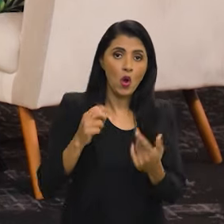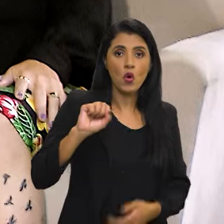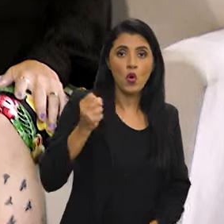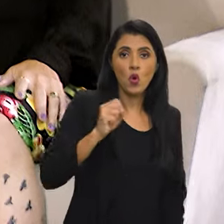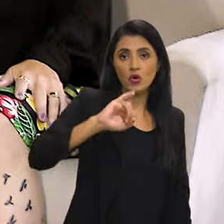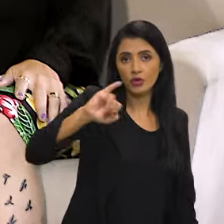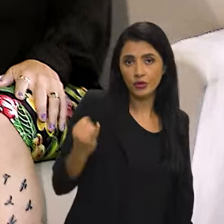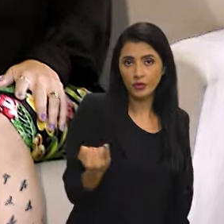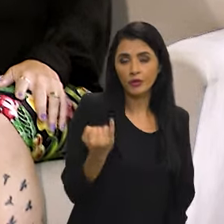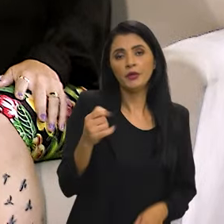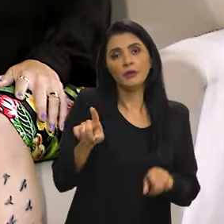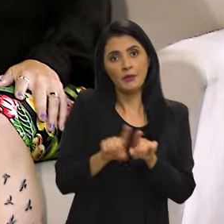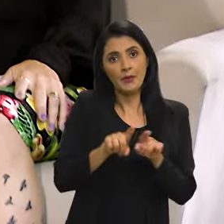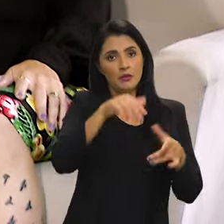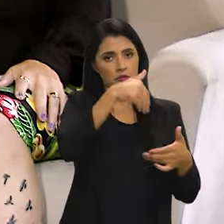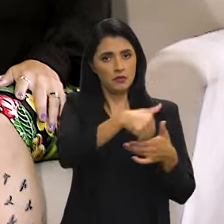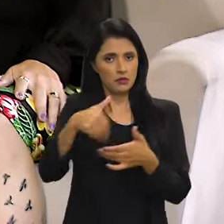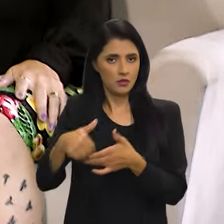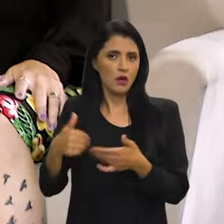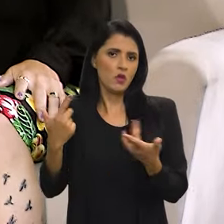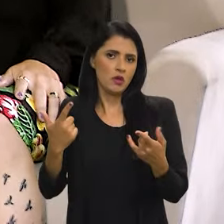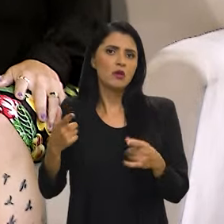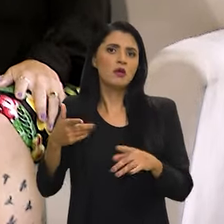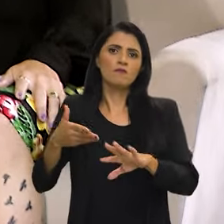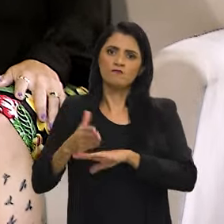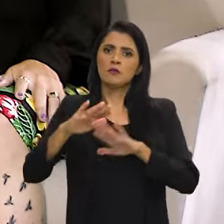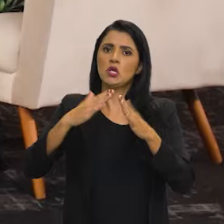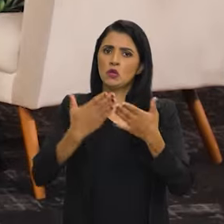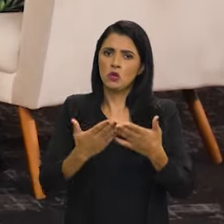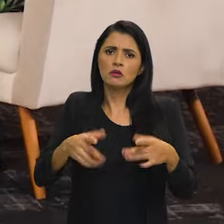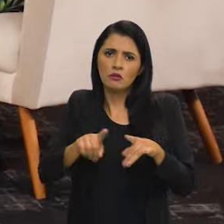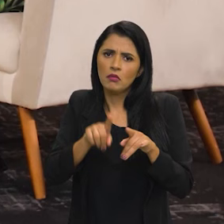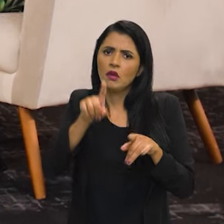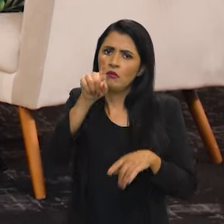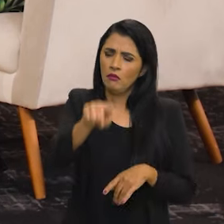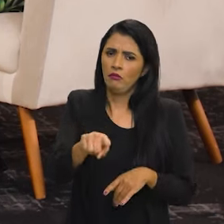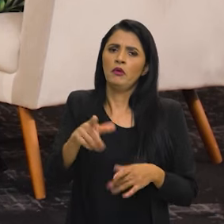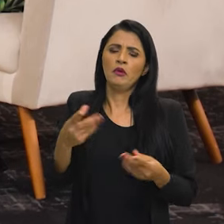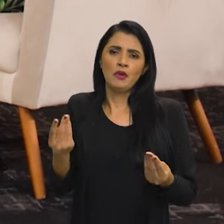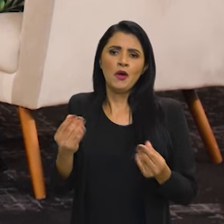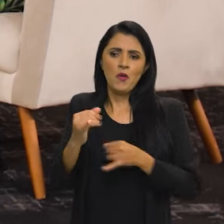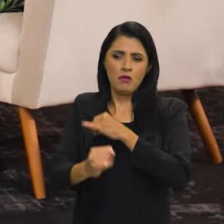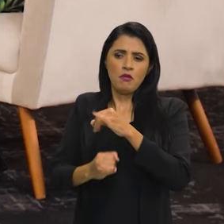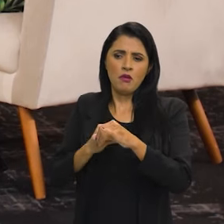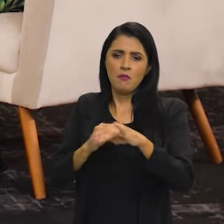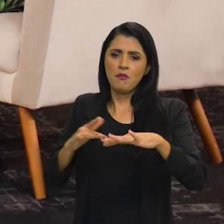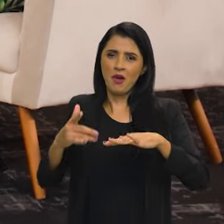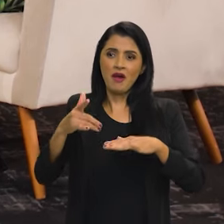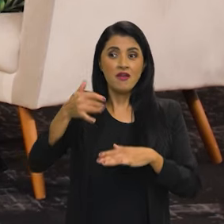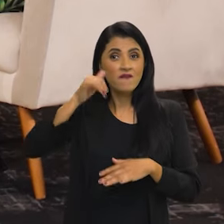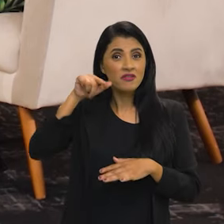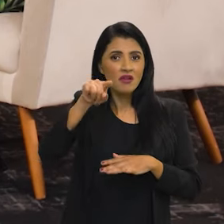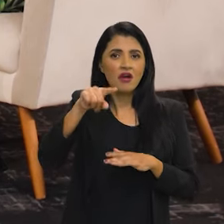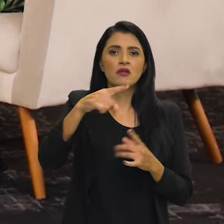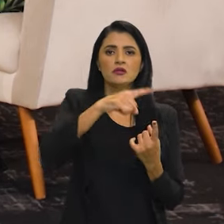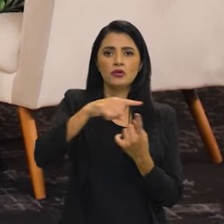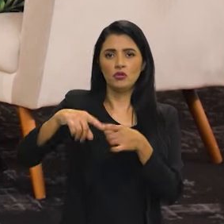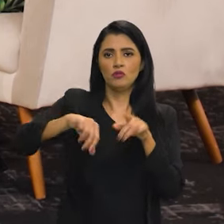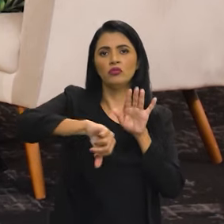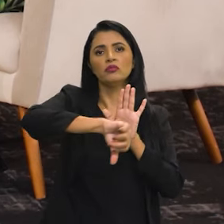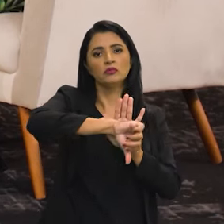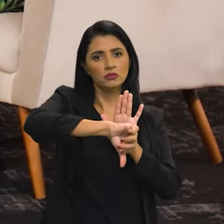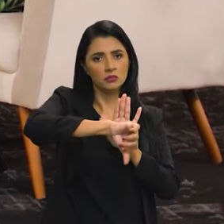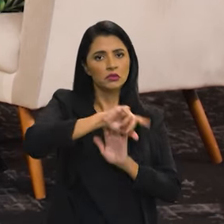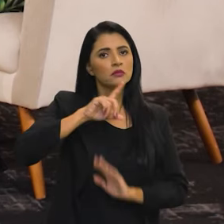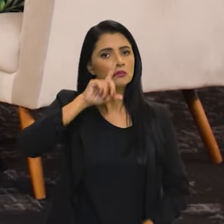janeiro, como tiveram no caso das eleições ou até nos ataques das escolas. Então, para ela atuar, para prevenir esse tipo de